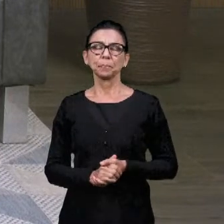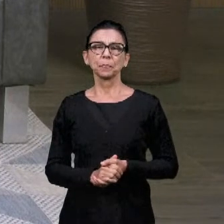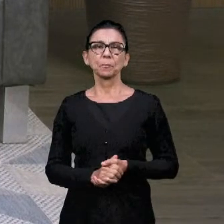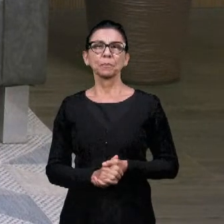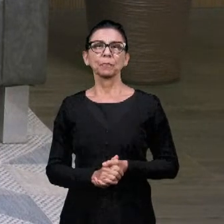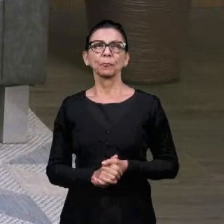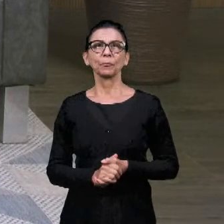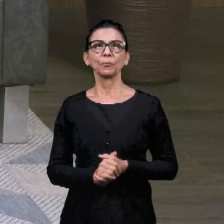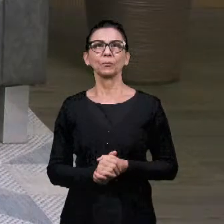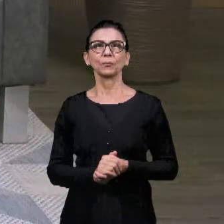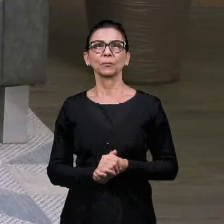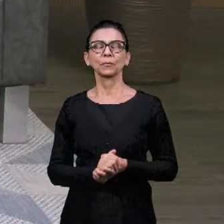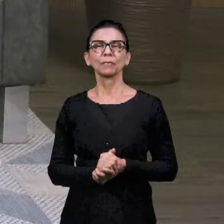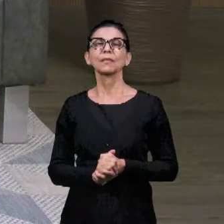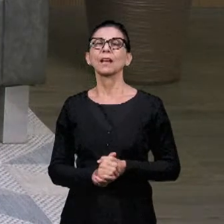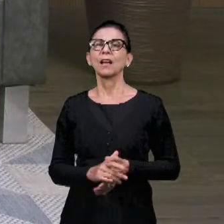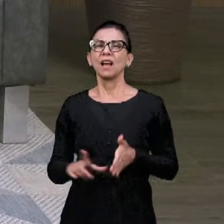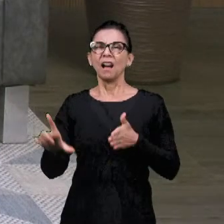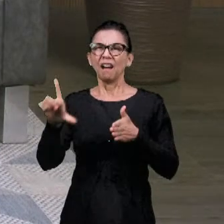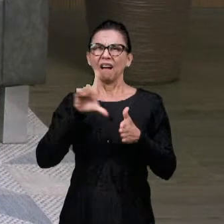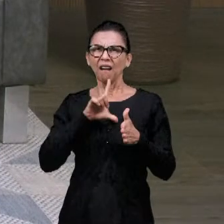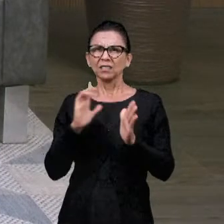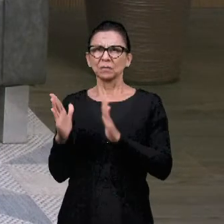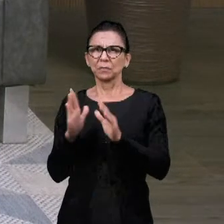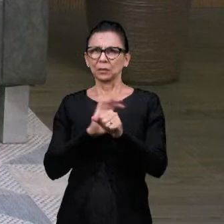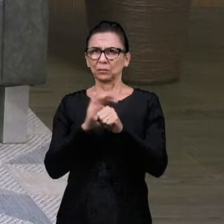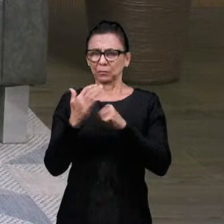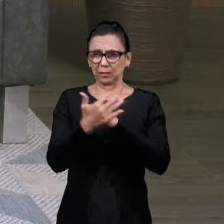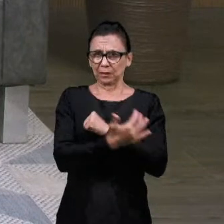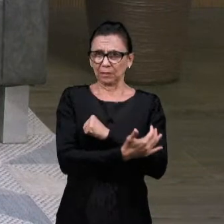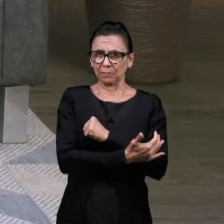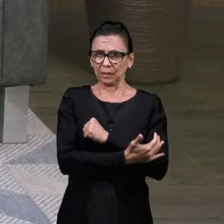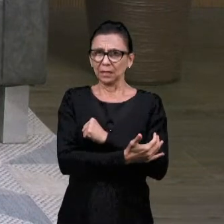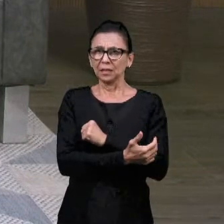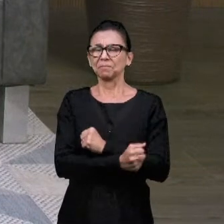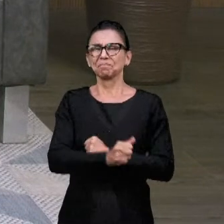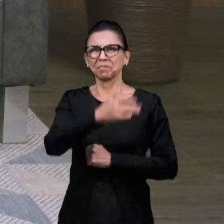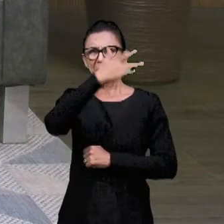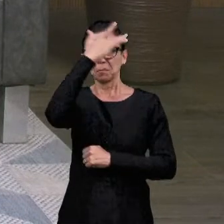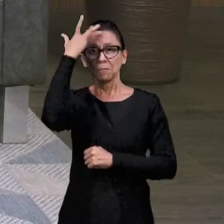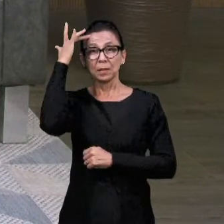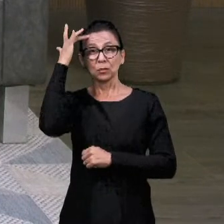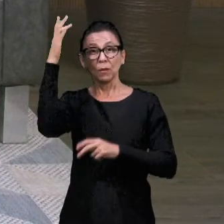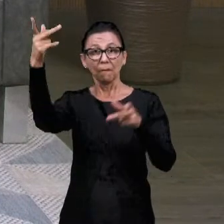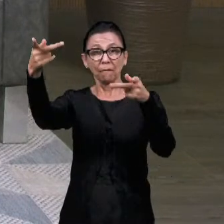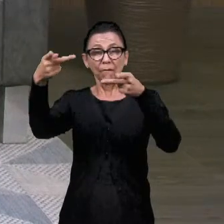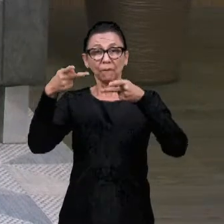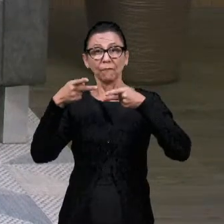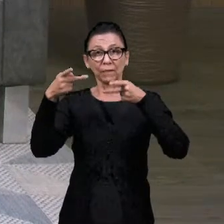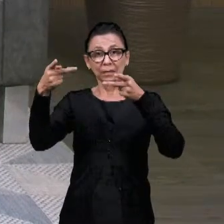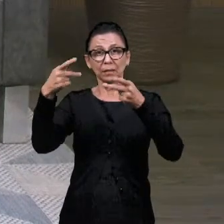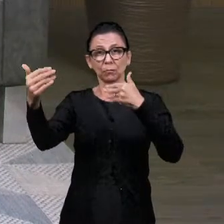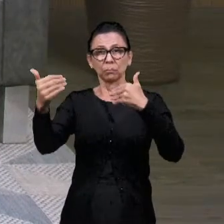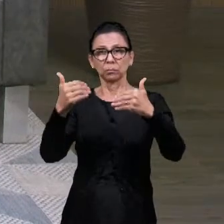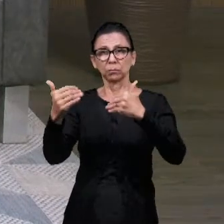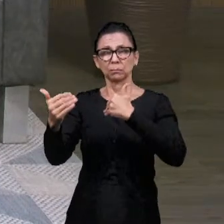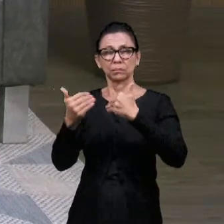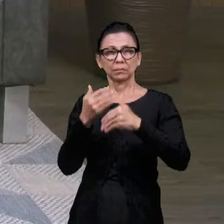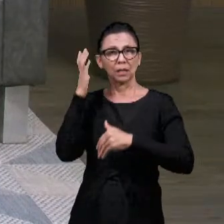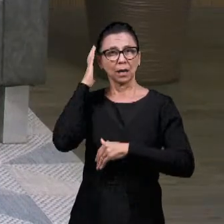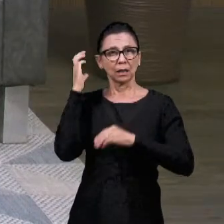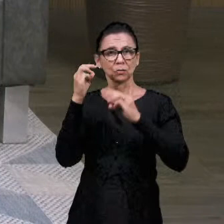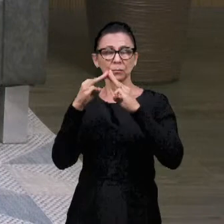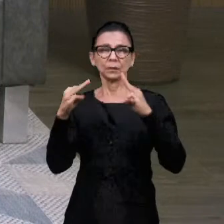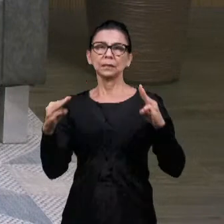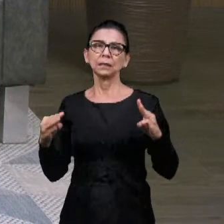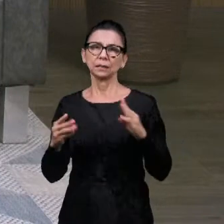já recebemos alguns milhares de visitantes. Não sabia. Naturalmente que no período da pandemia nós tivemos